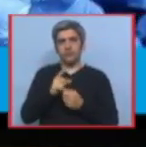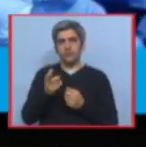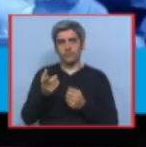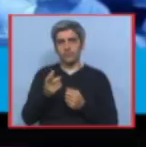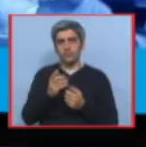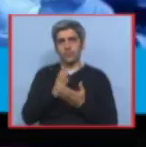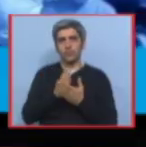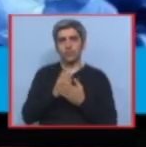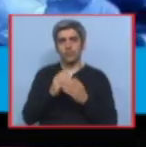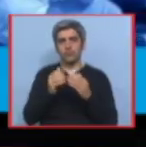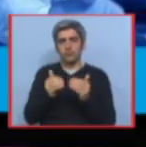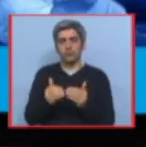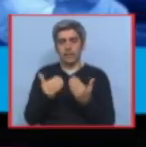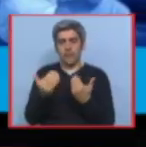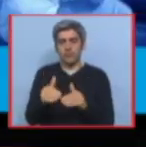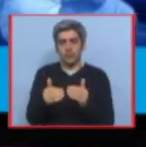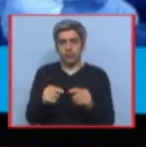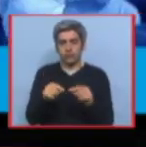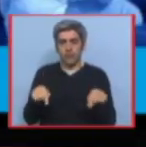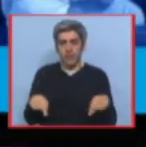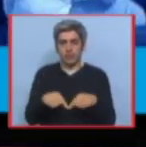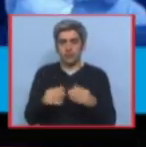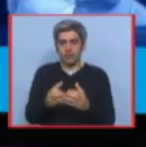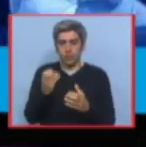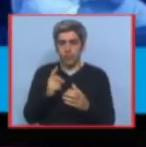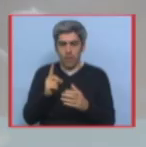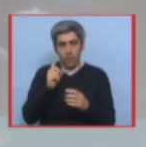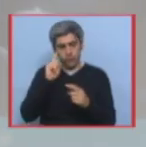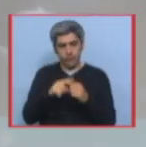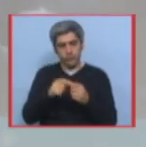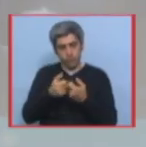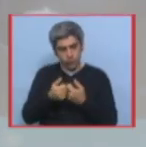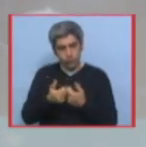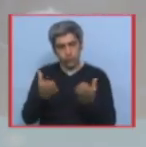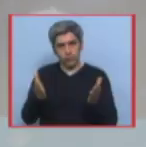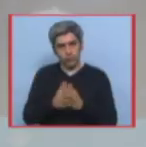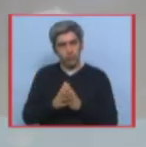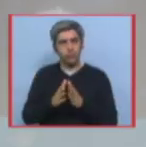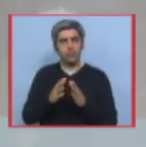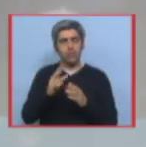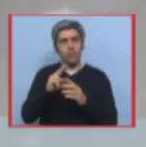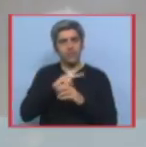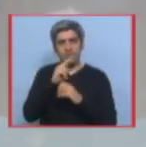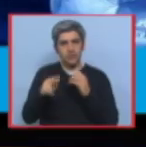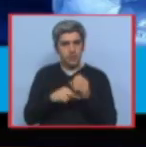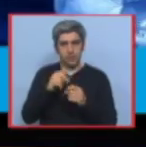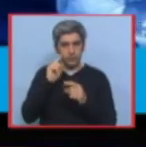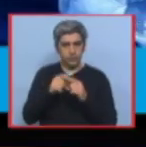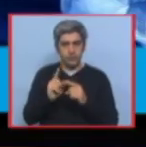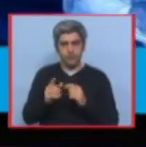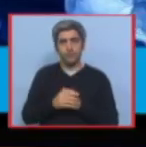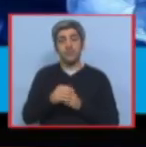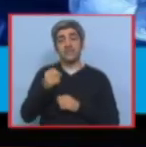a ficar restrito a um espaço, uma cultura, mas é mesmo para a salvação universal. Portanto, durante estes